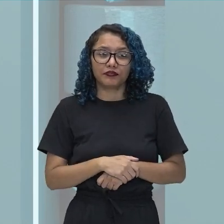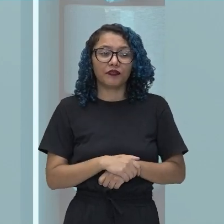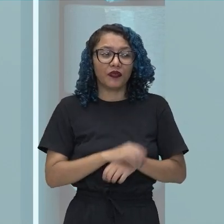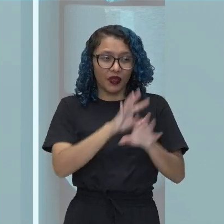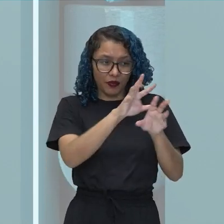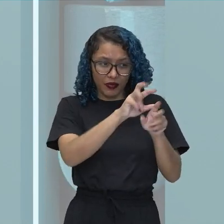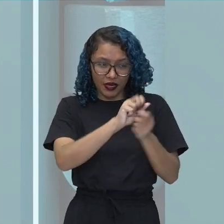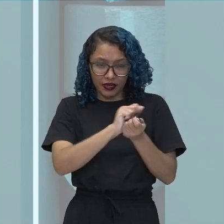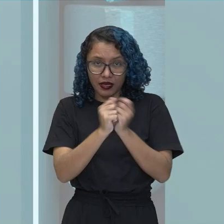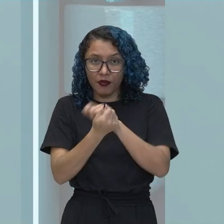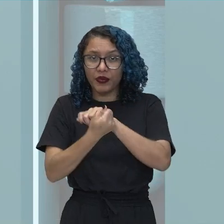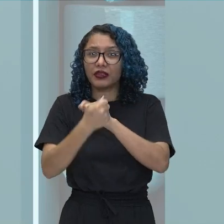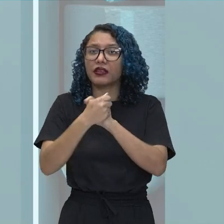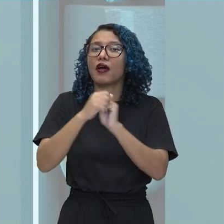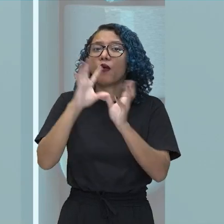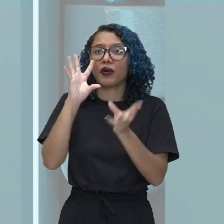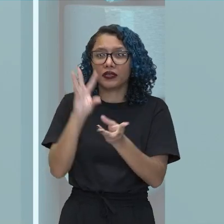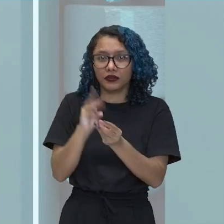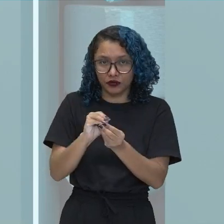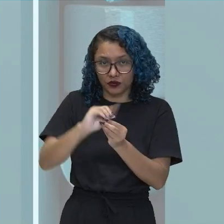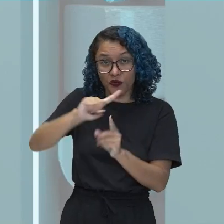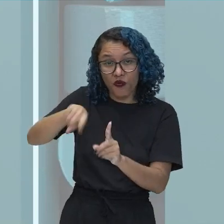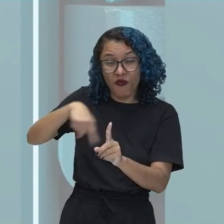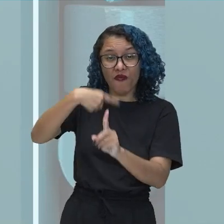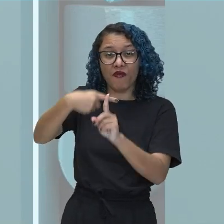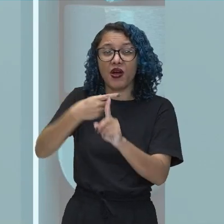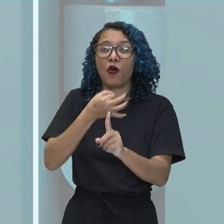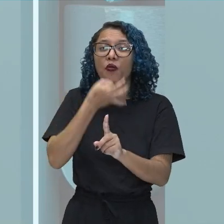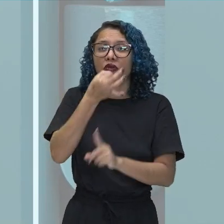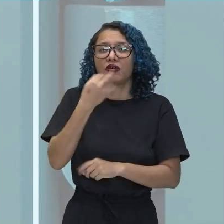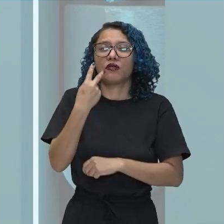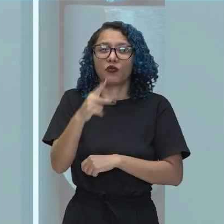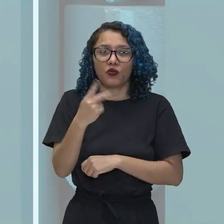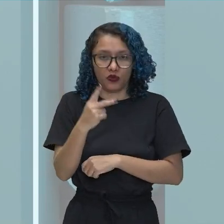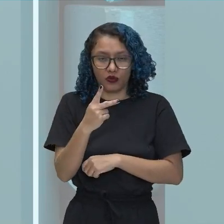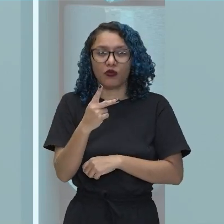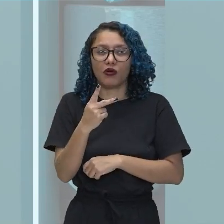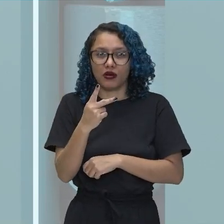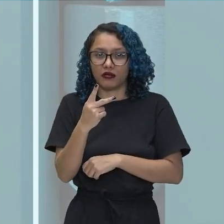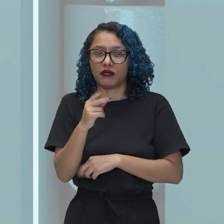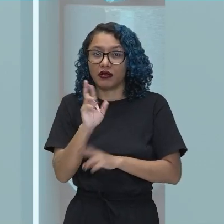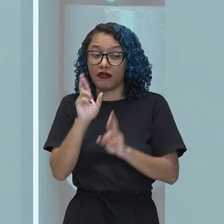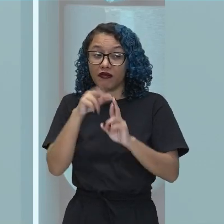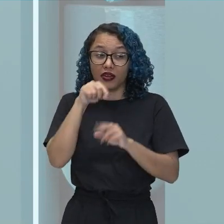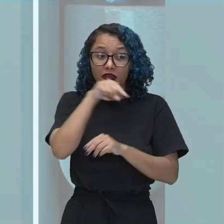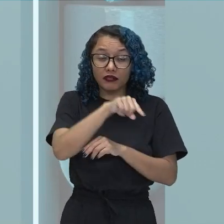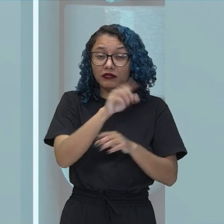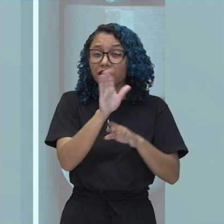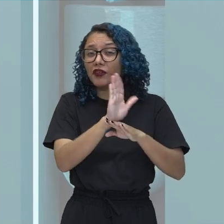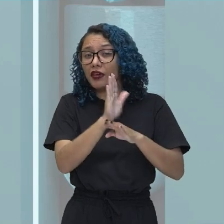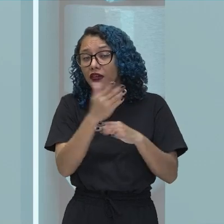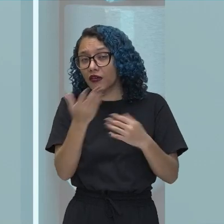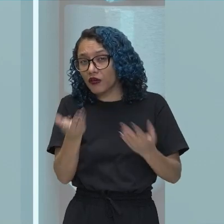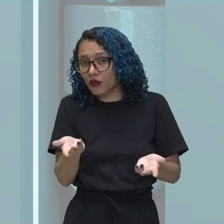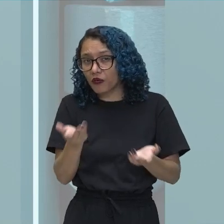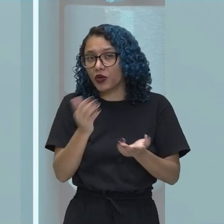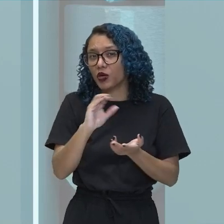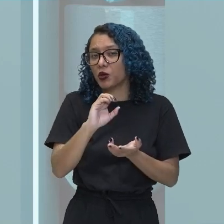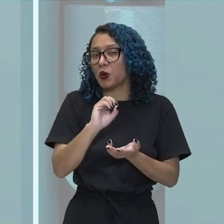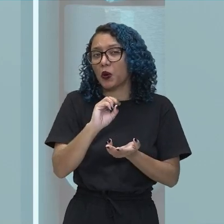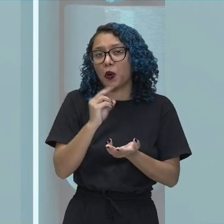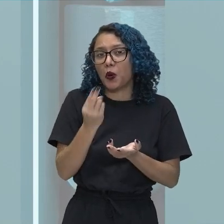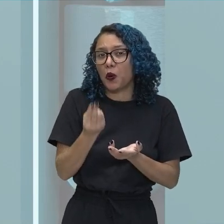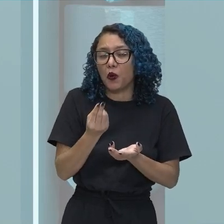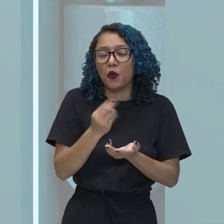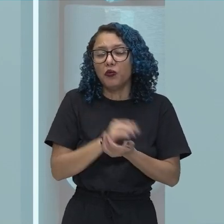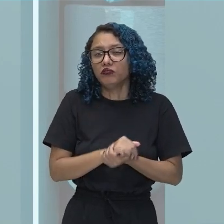resumo crítico em que você vai colocar a sua opinião de fato sobre o que você assistiu, sobre o que você ouviu.